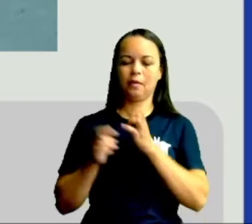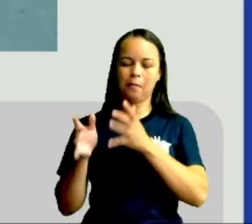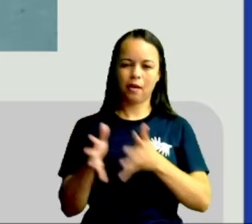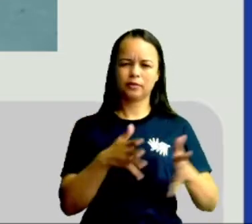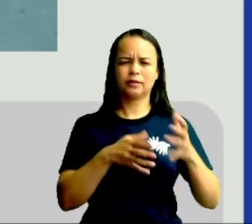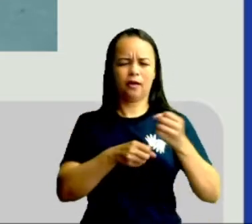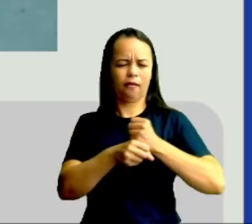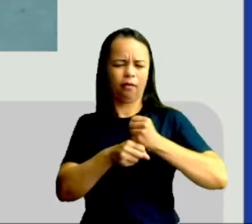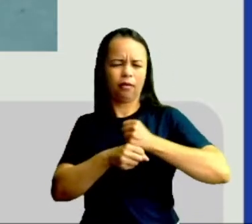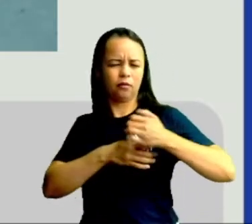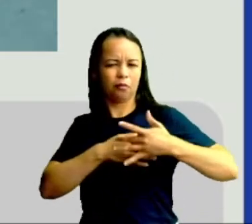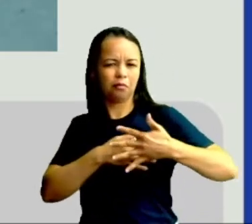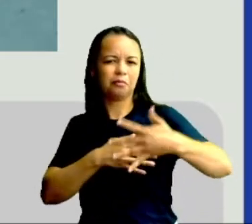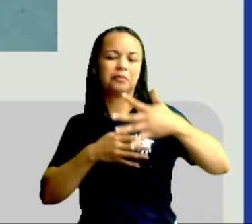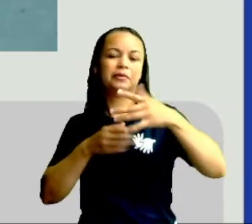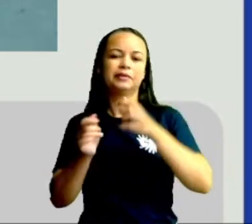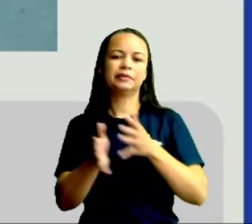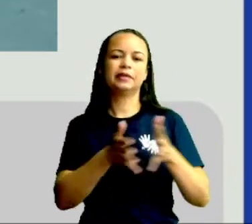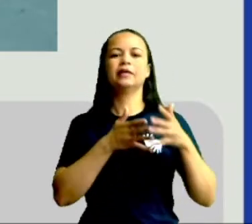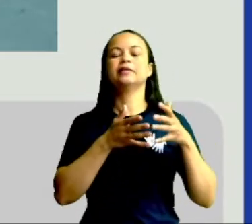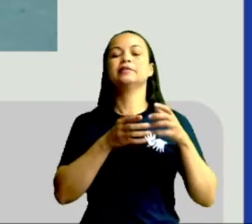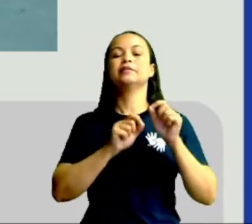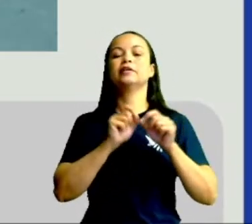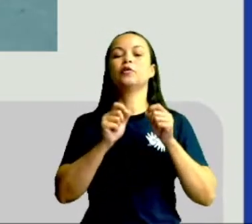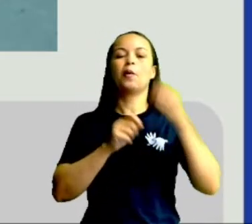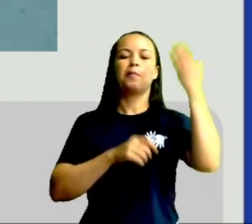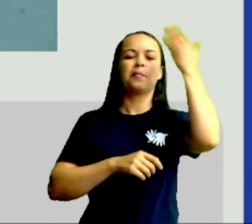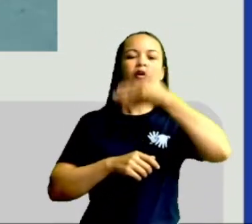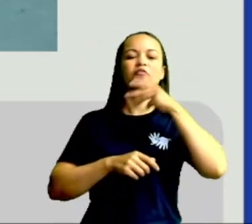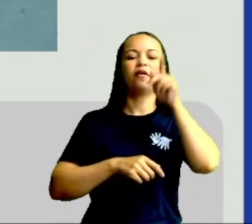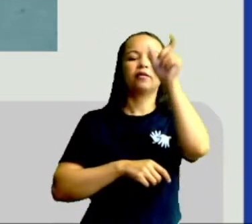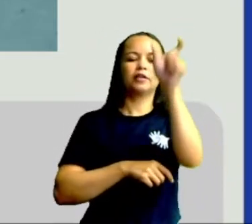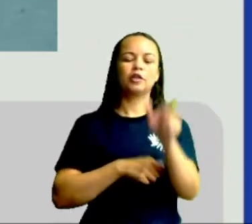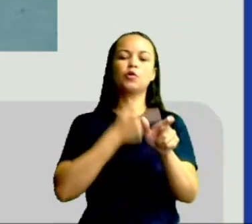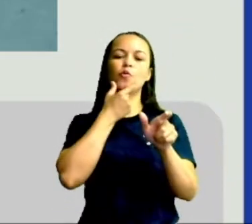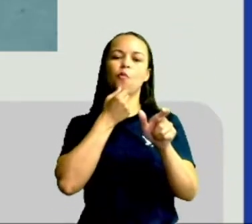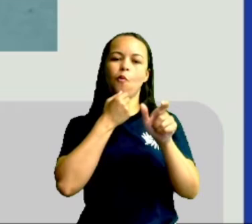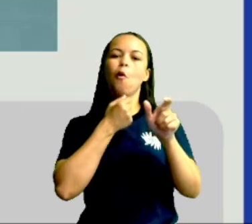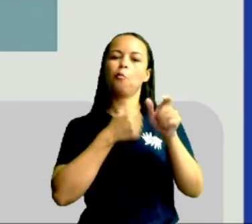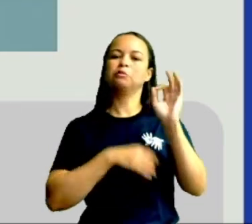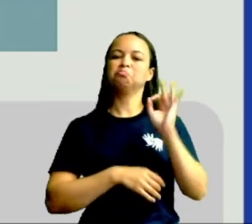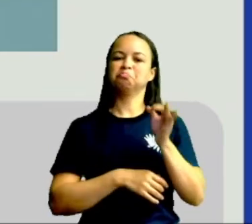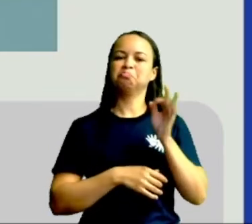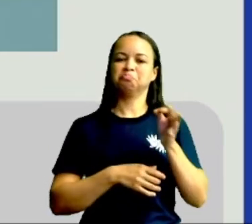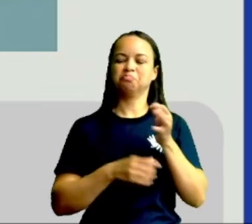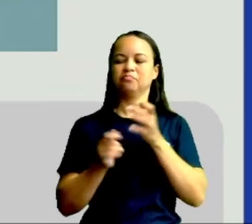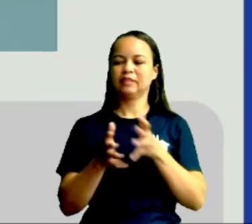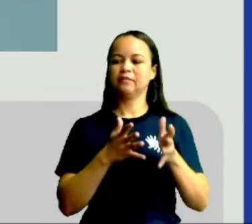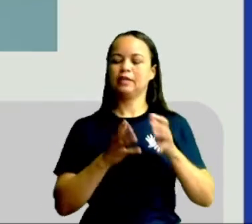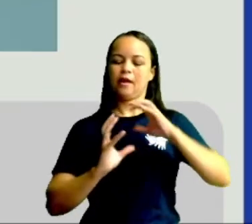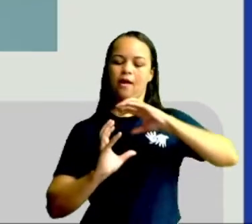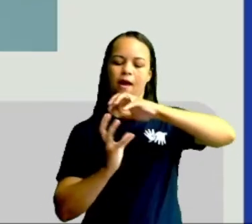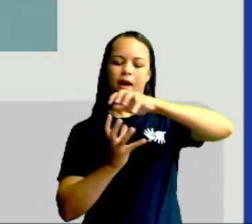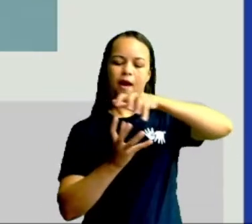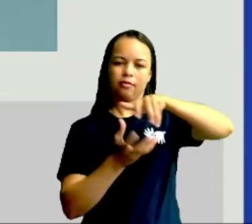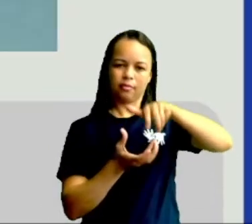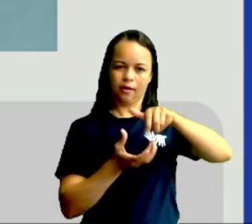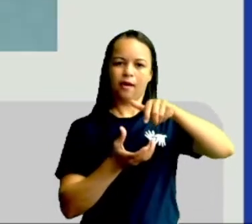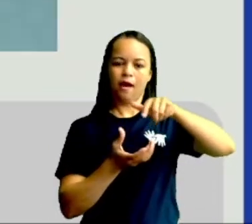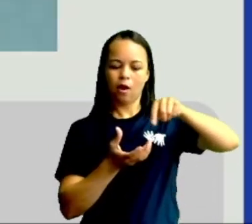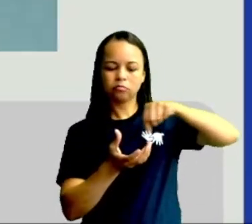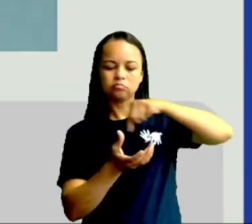Passaram-se muitos anos, mas conseguimos provar que Galileu estava certo. A Terra é